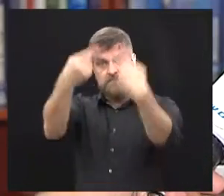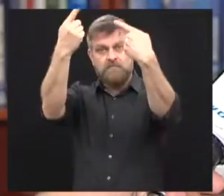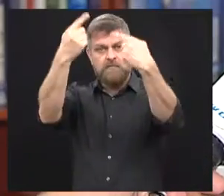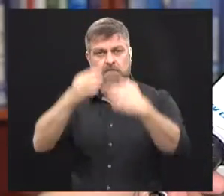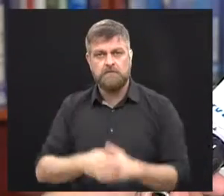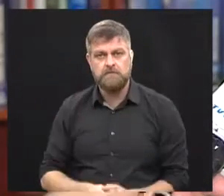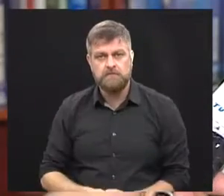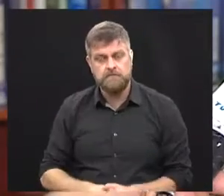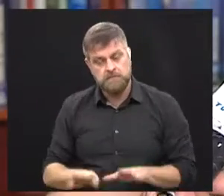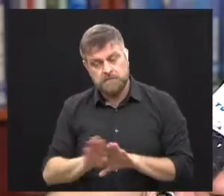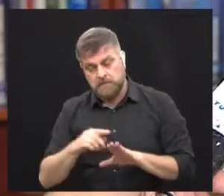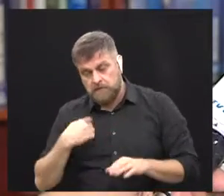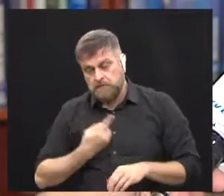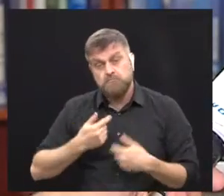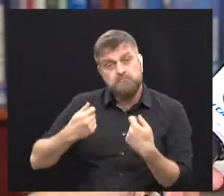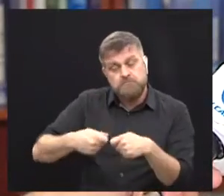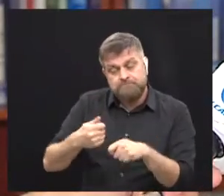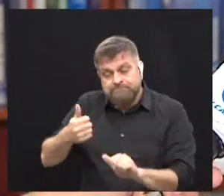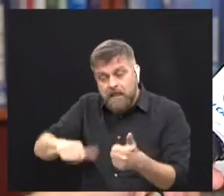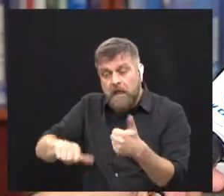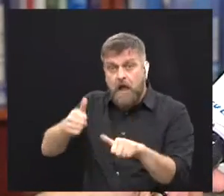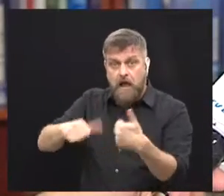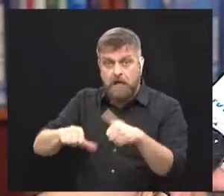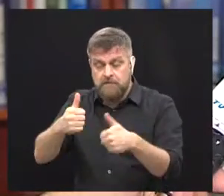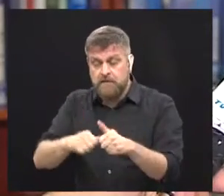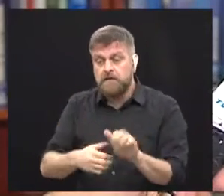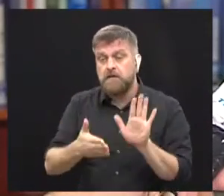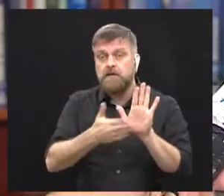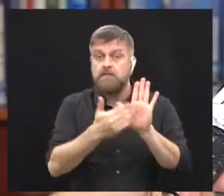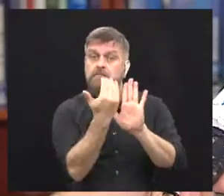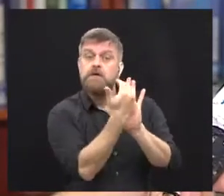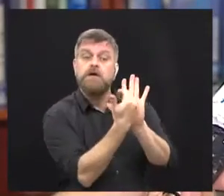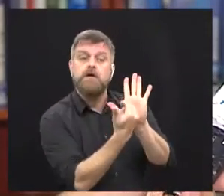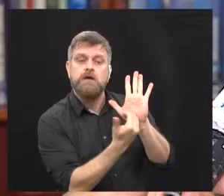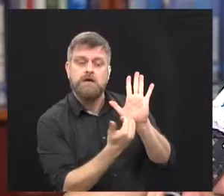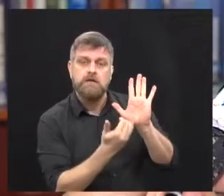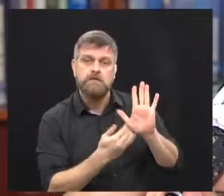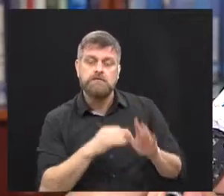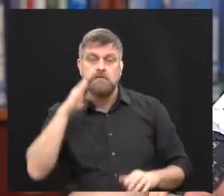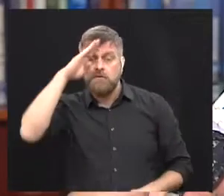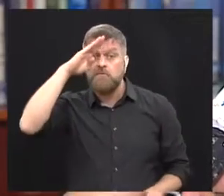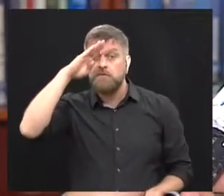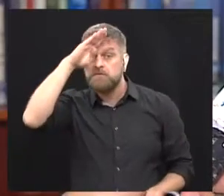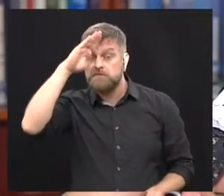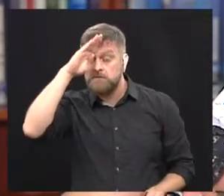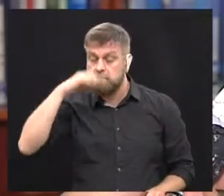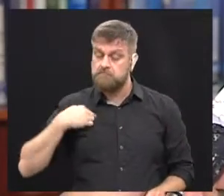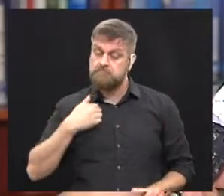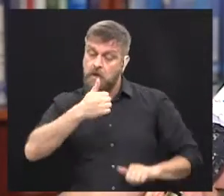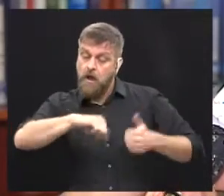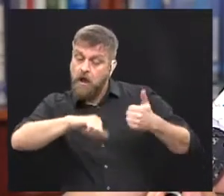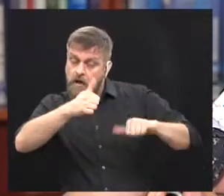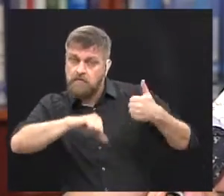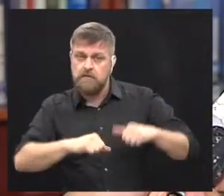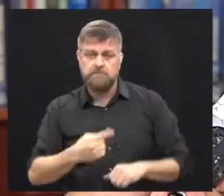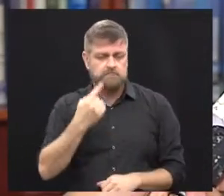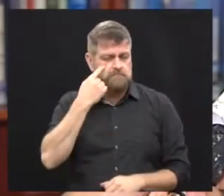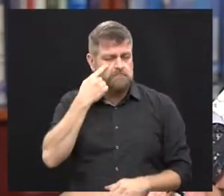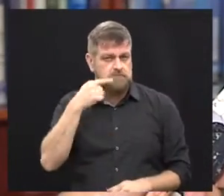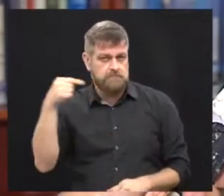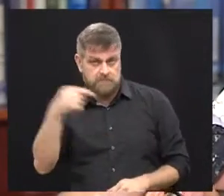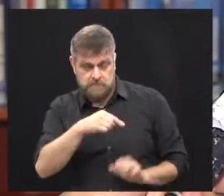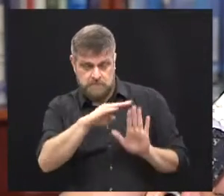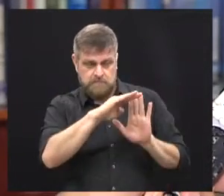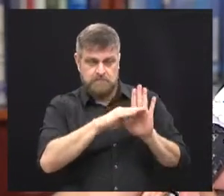frente. E aí precisamos avaliar o seu plano de governo, qual era o plano de governo, e ver fazer com que esse plano de